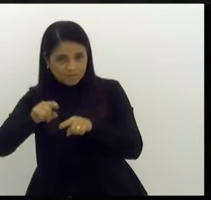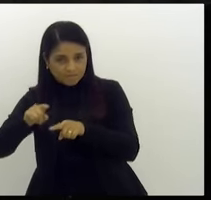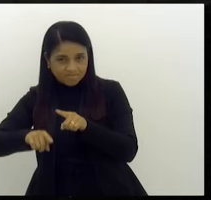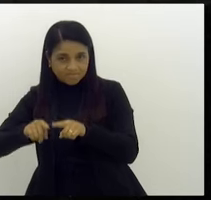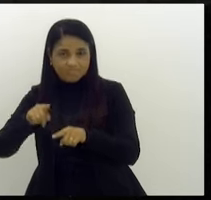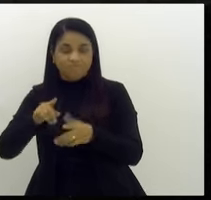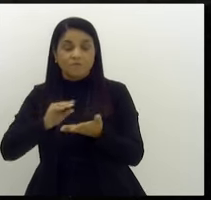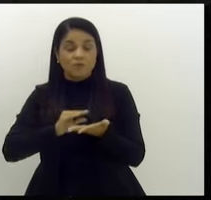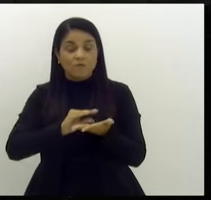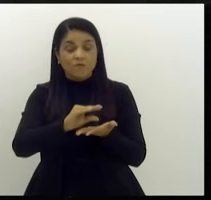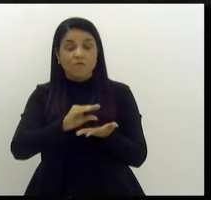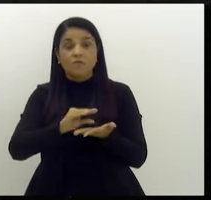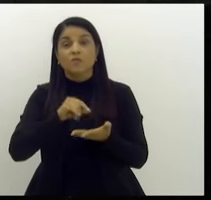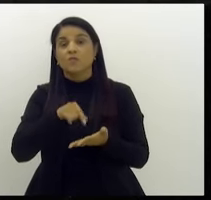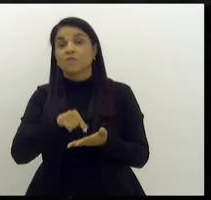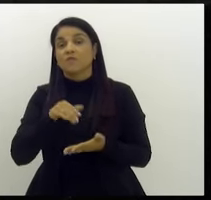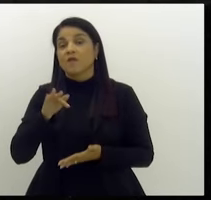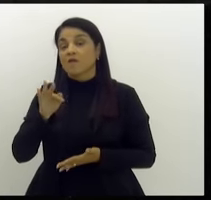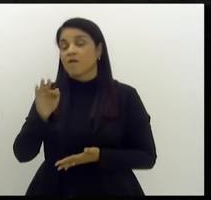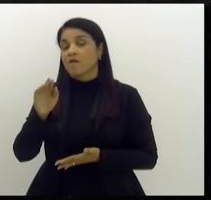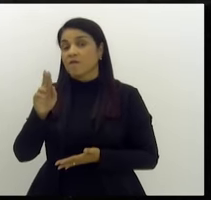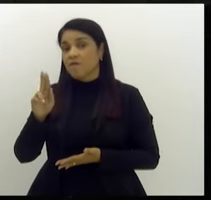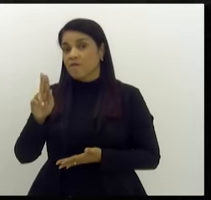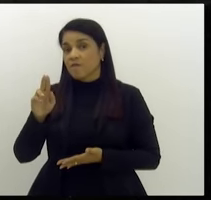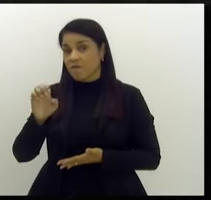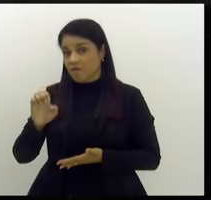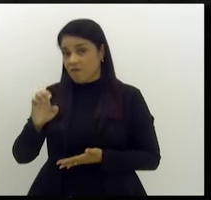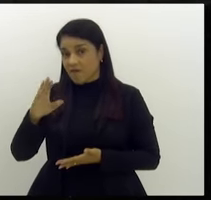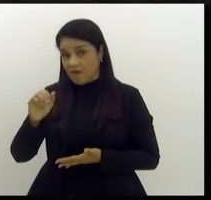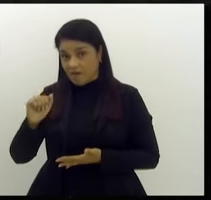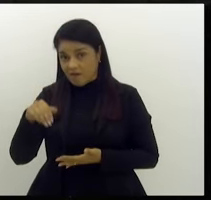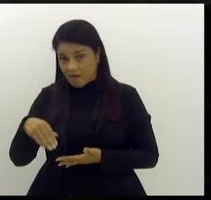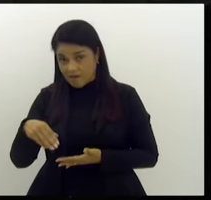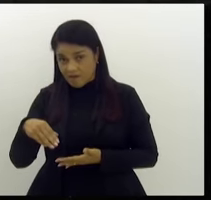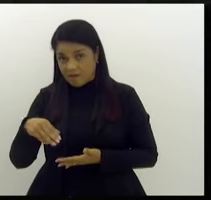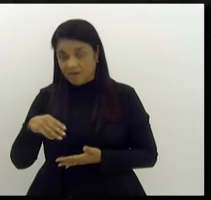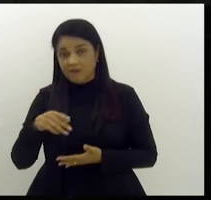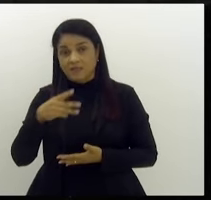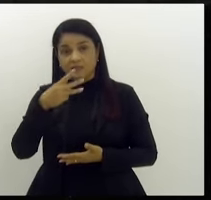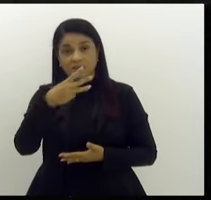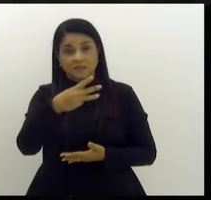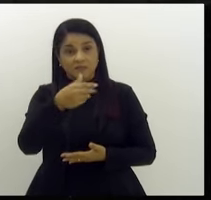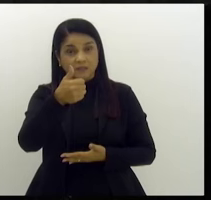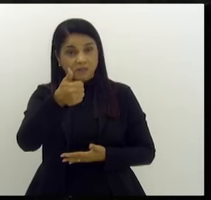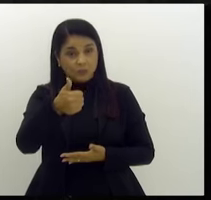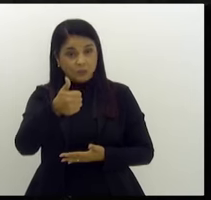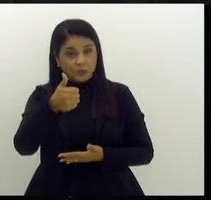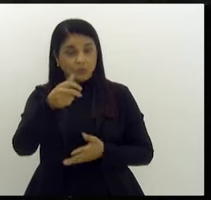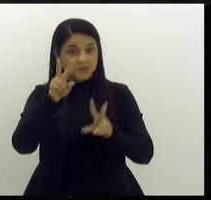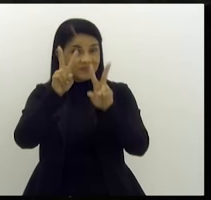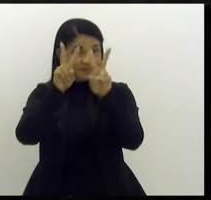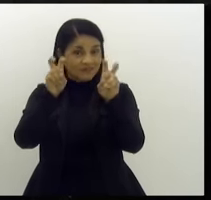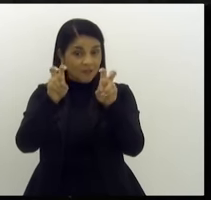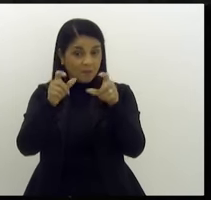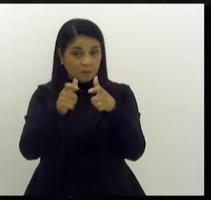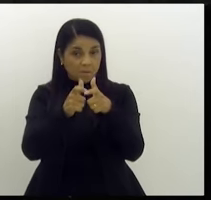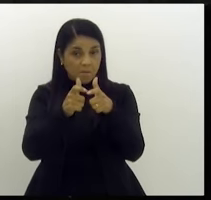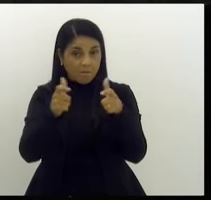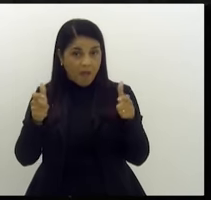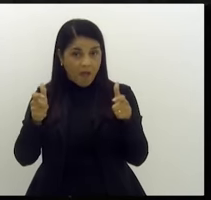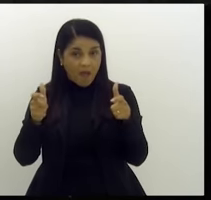o fecan pois no fecan haverá ampliação de 31 temas possíveis para